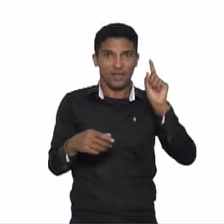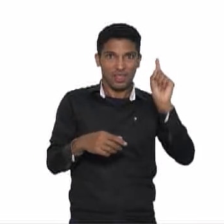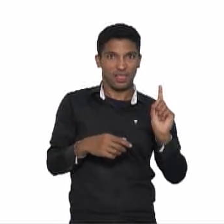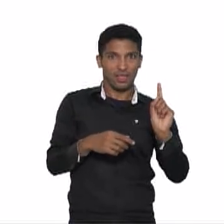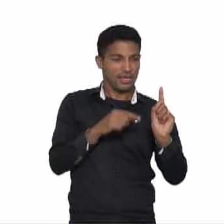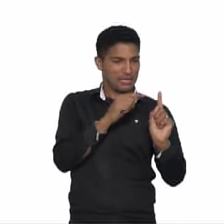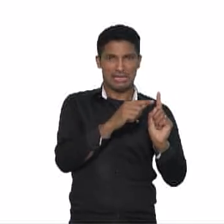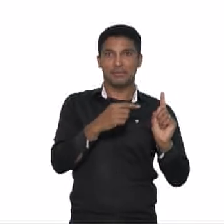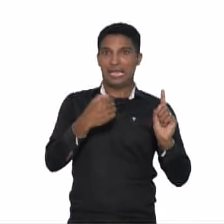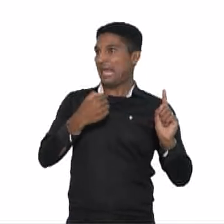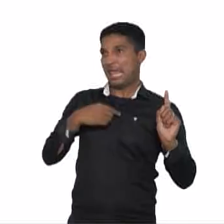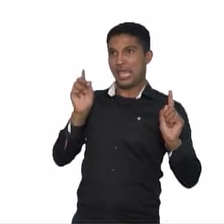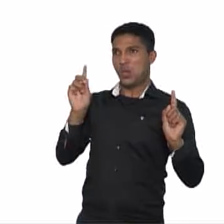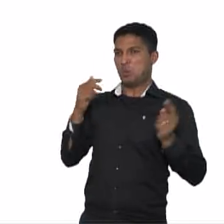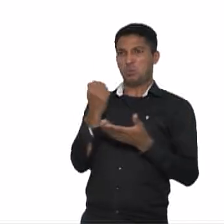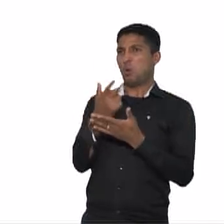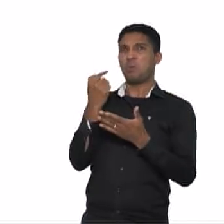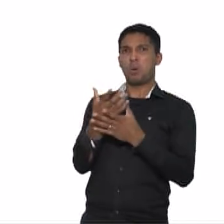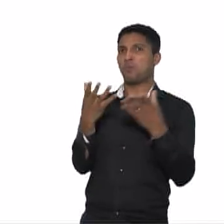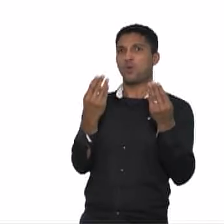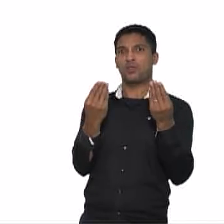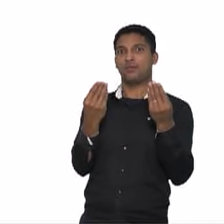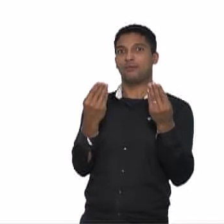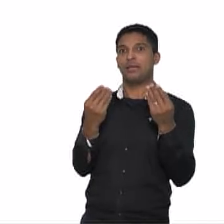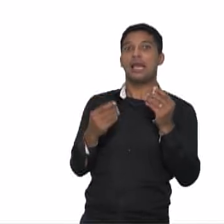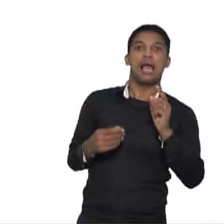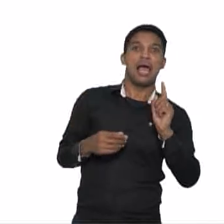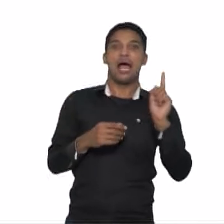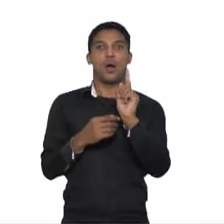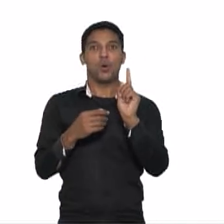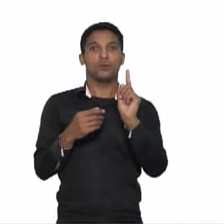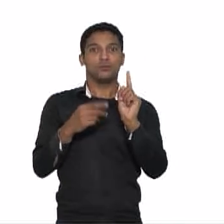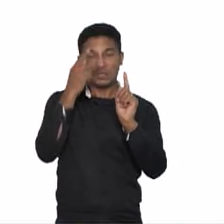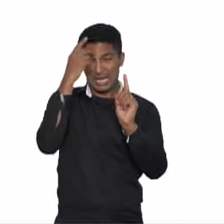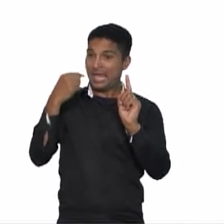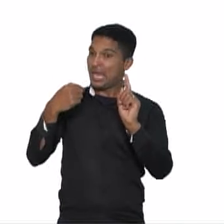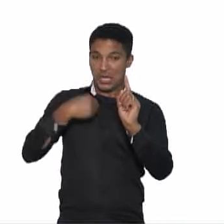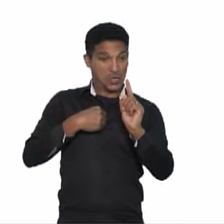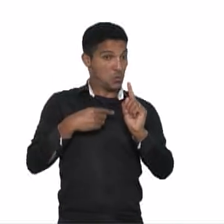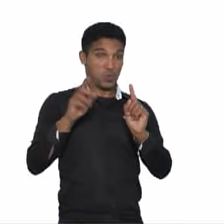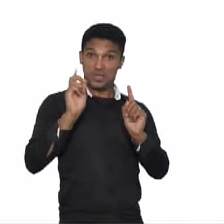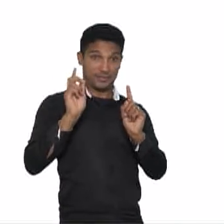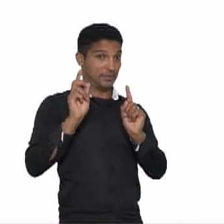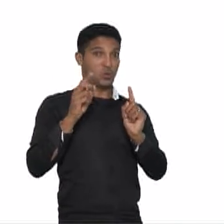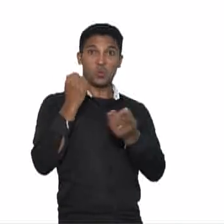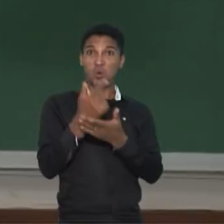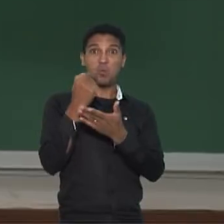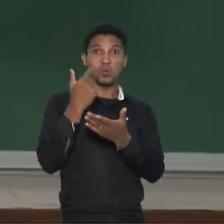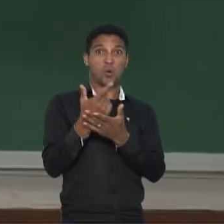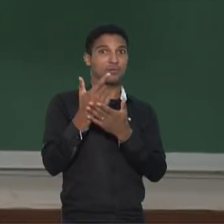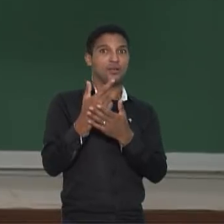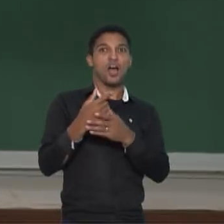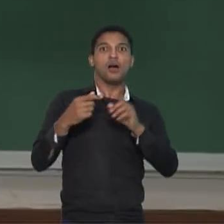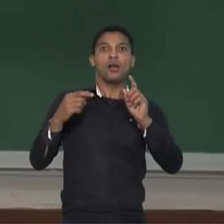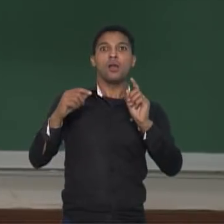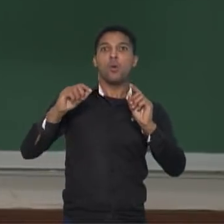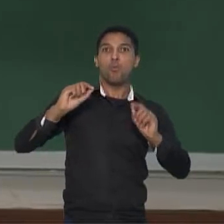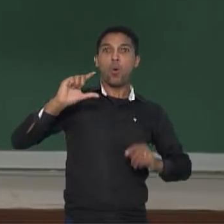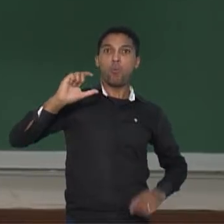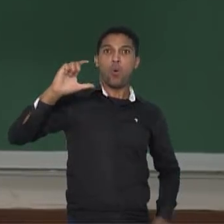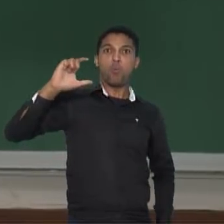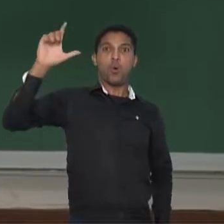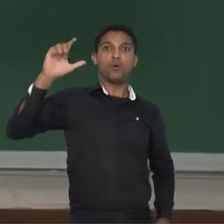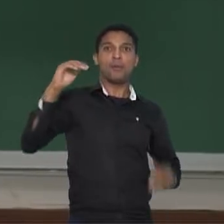não sou eu quem consome demais. E a outra, não sou eu quem consome demais. E assim vai, aumentando a pilha e todo mundo deixando